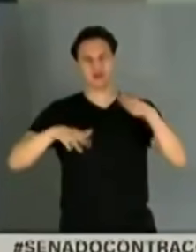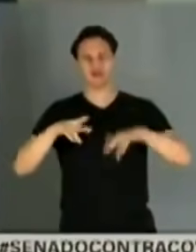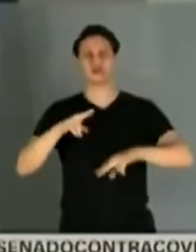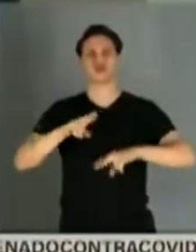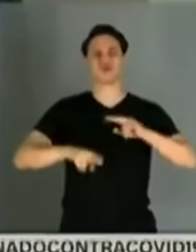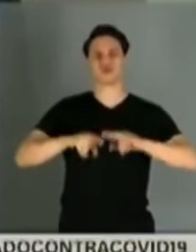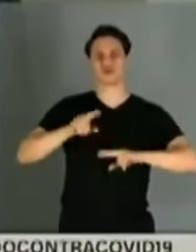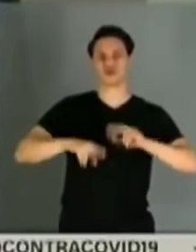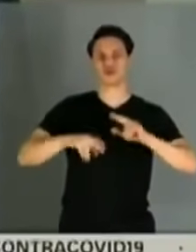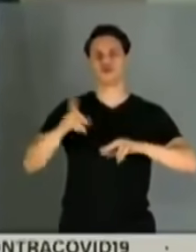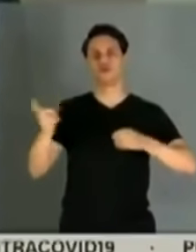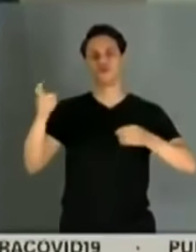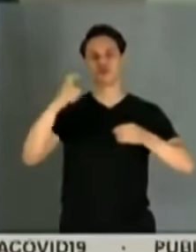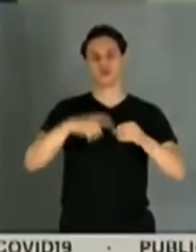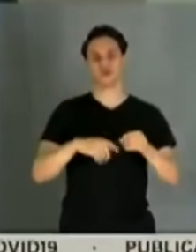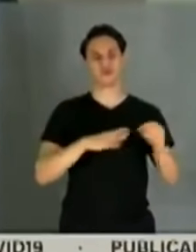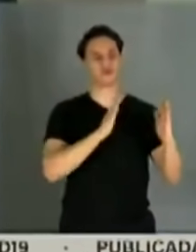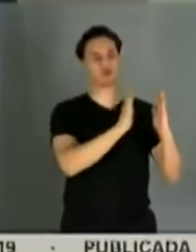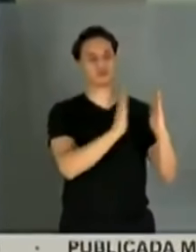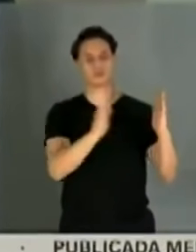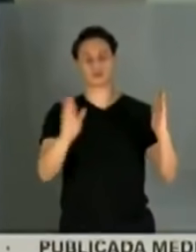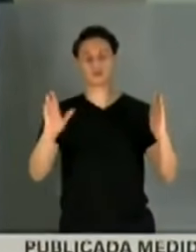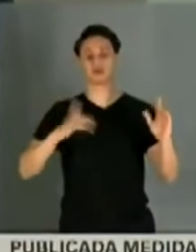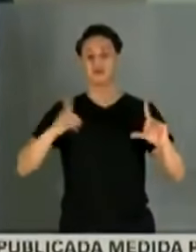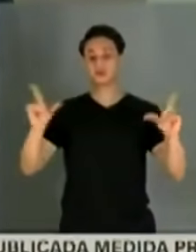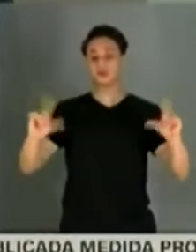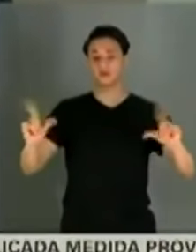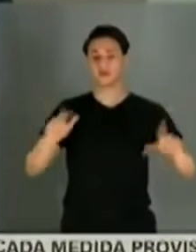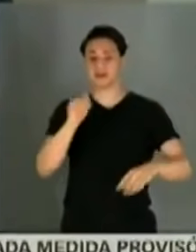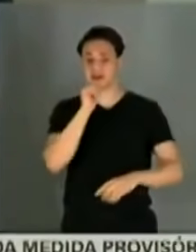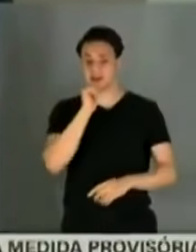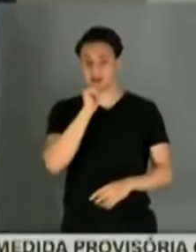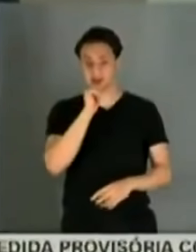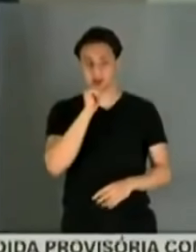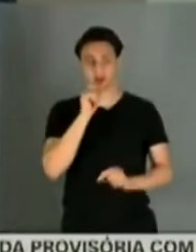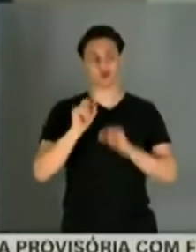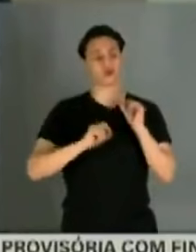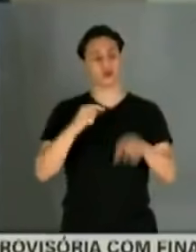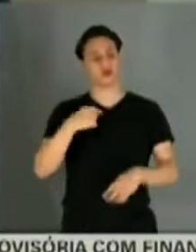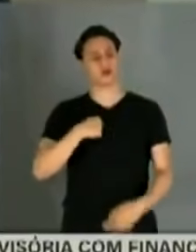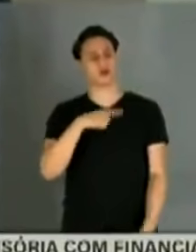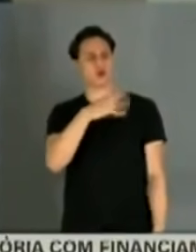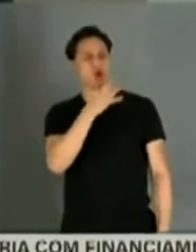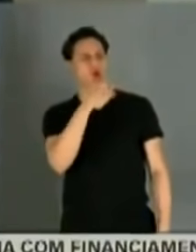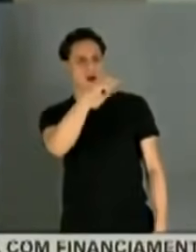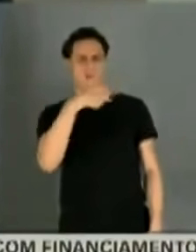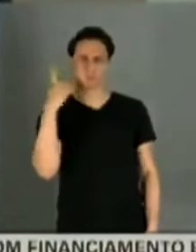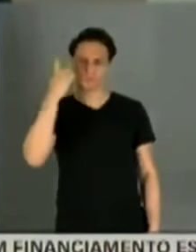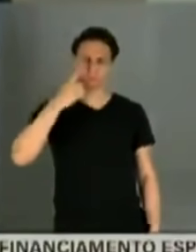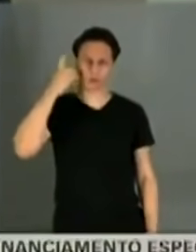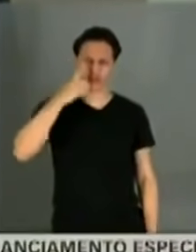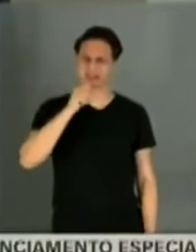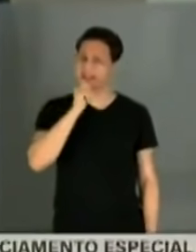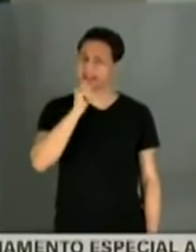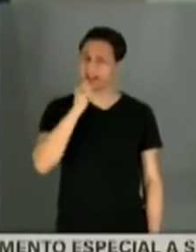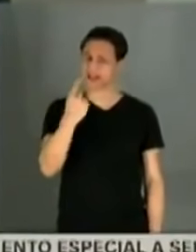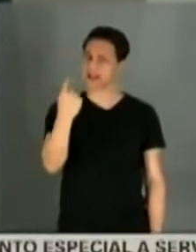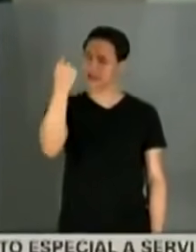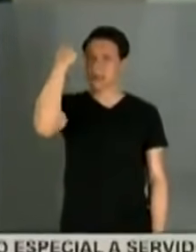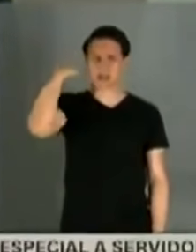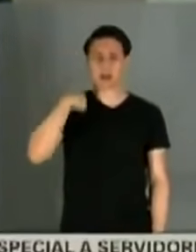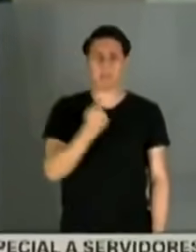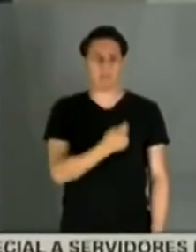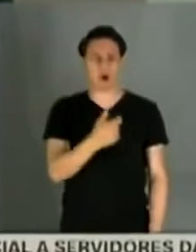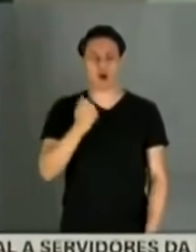julho, no marco regulatório das TVs, quando ainda conheci ele, quando ainda deputado, de poucas vezes, encontrei também